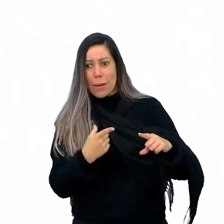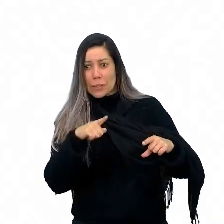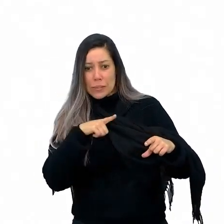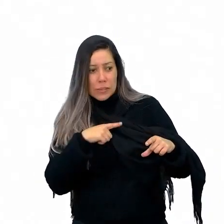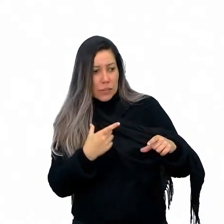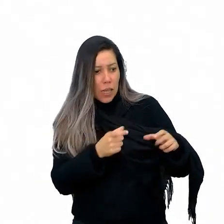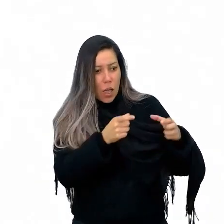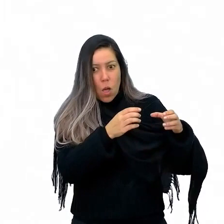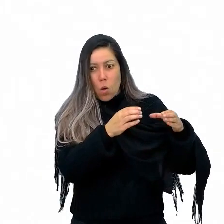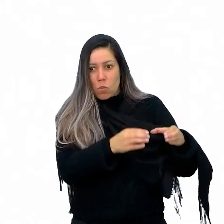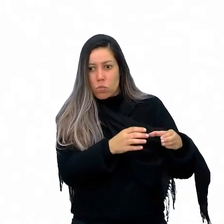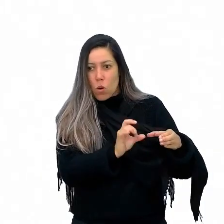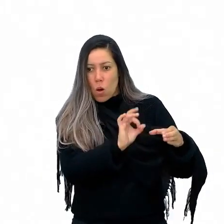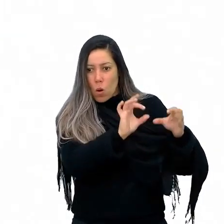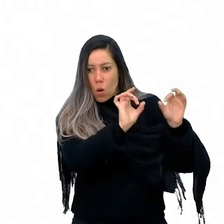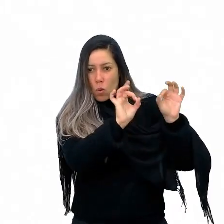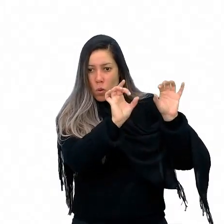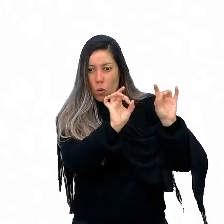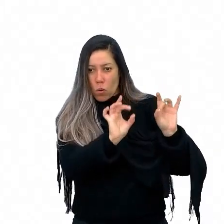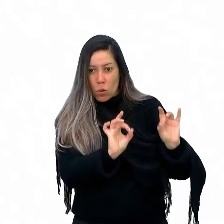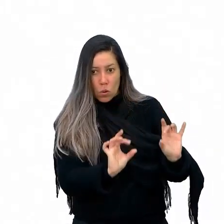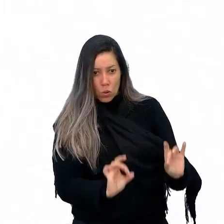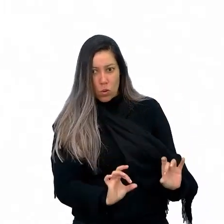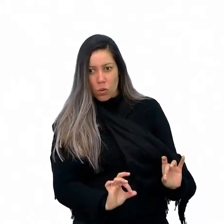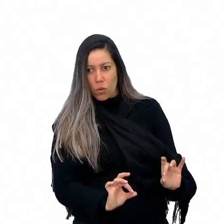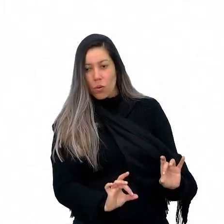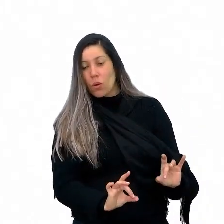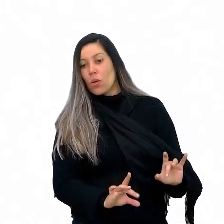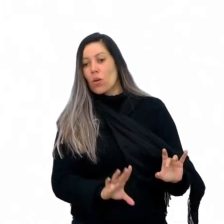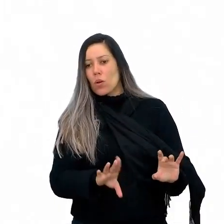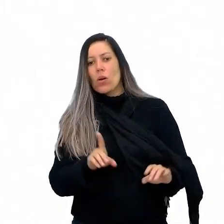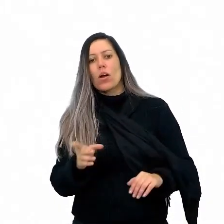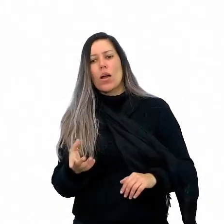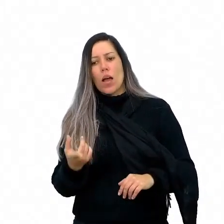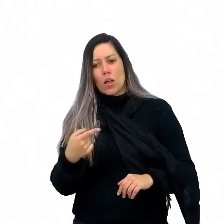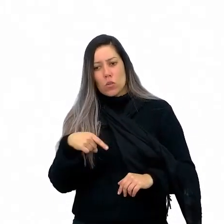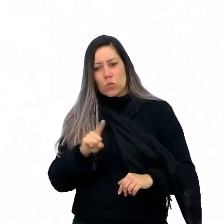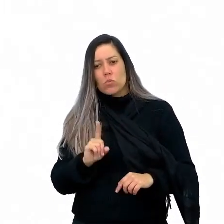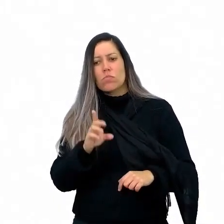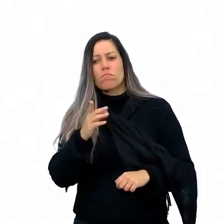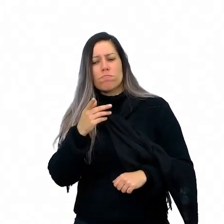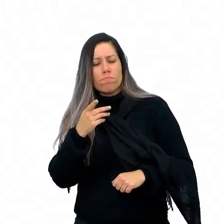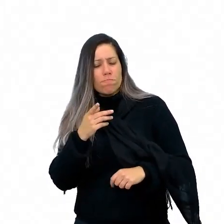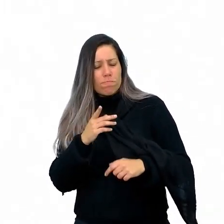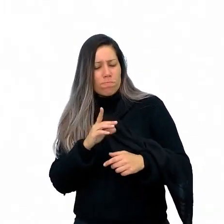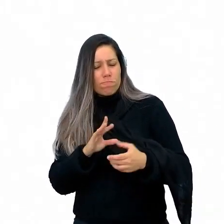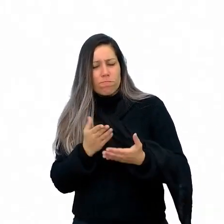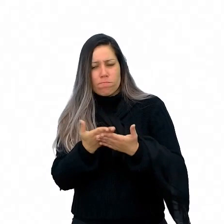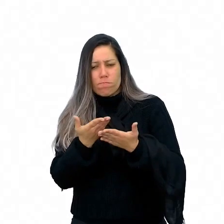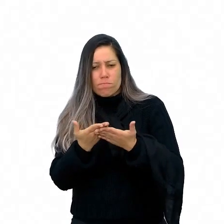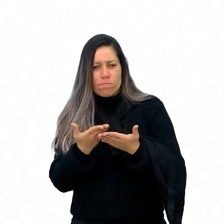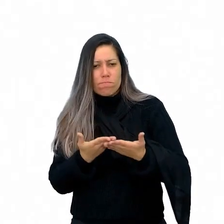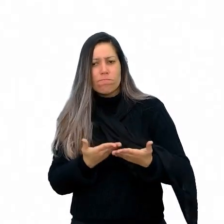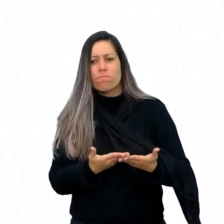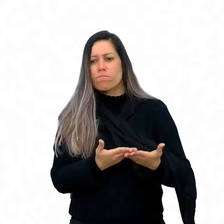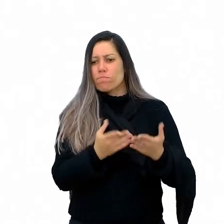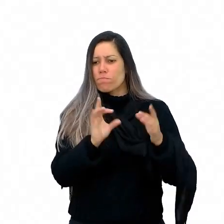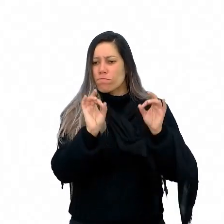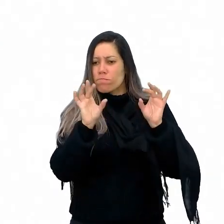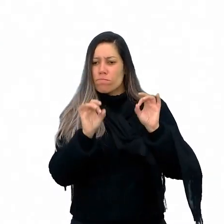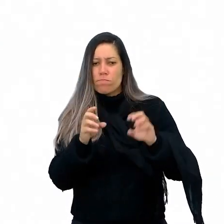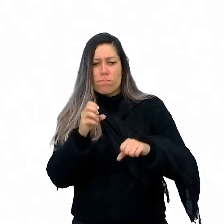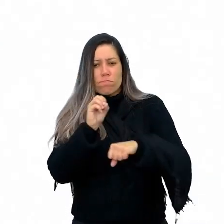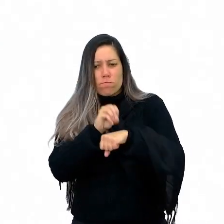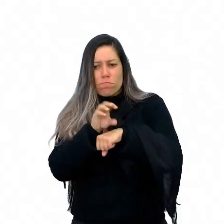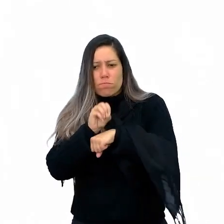interna, seja comunidade externa. Então, aqui a gente vai trazer alguns pressupostos, aqui a gente vai trazer algumas